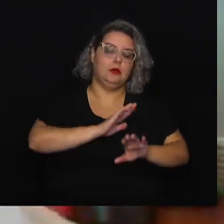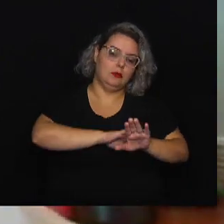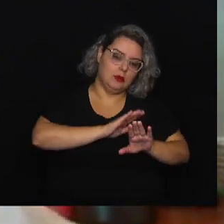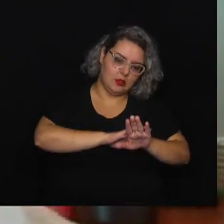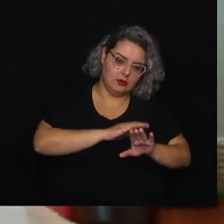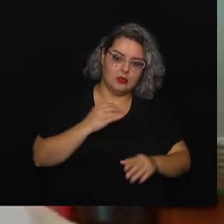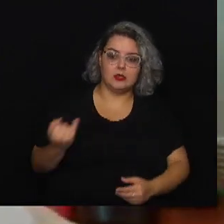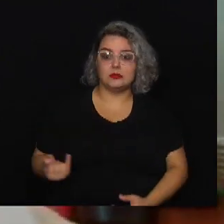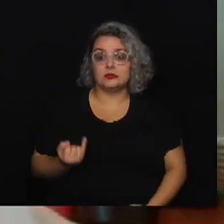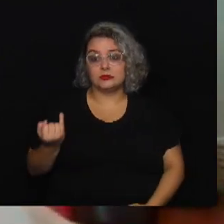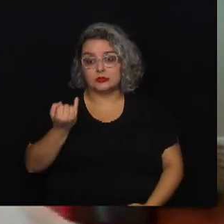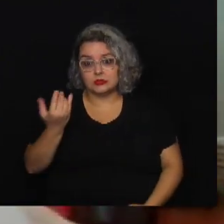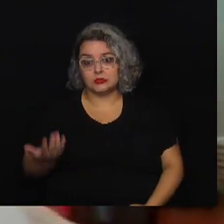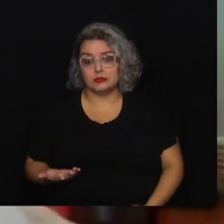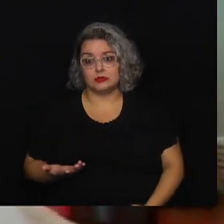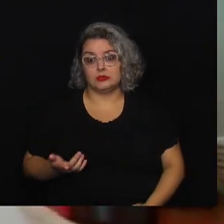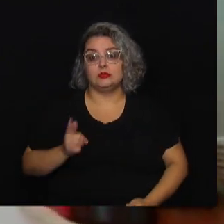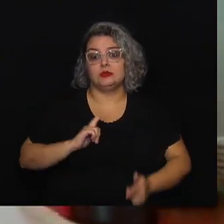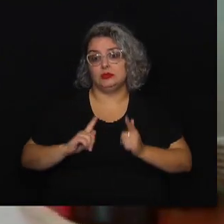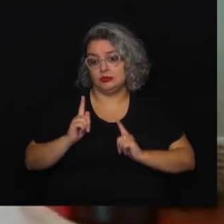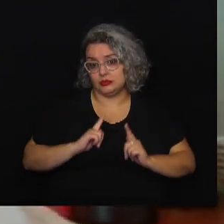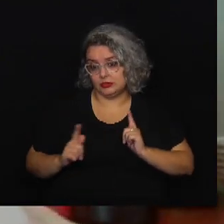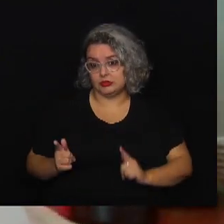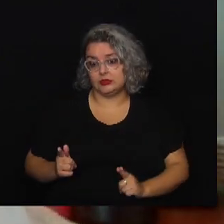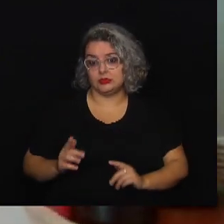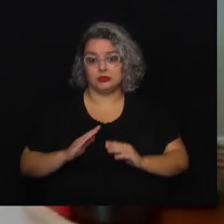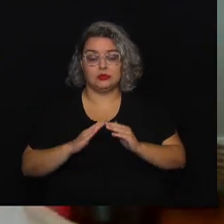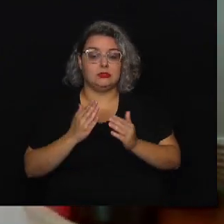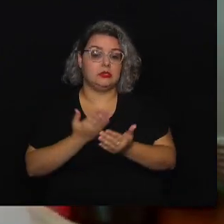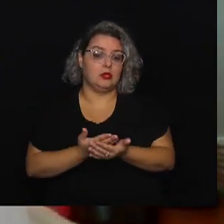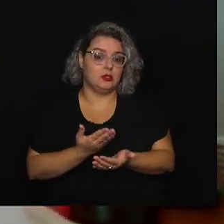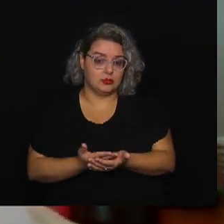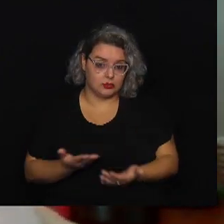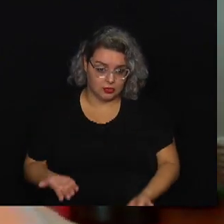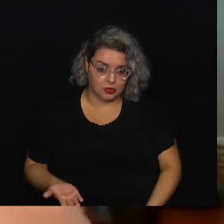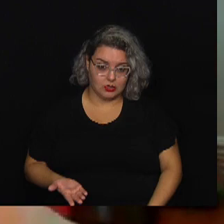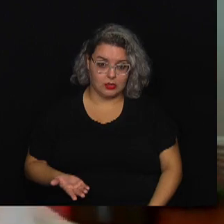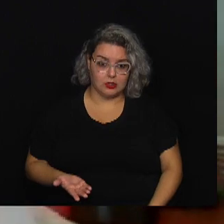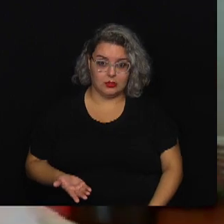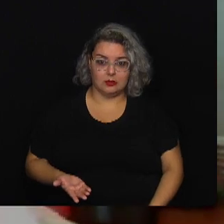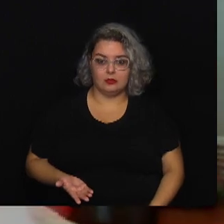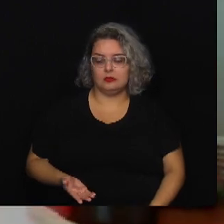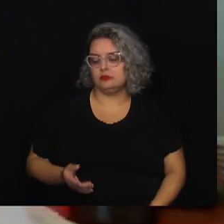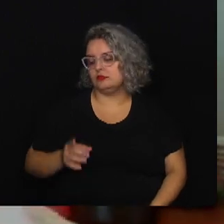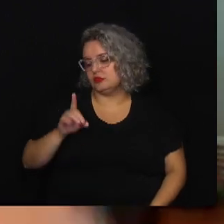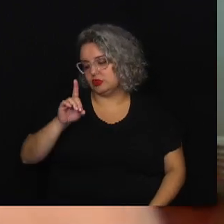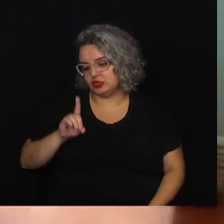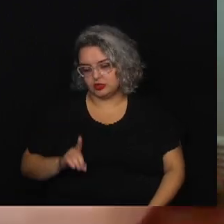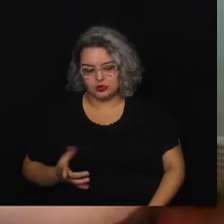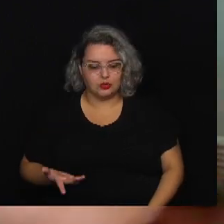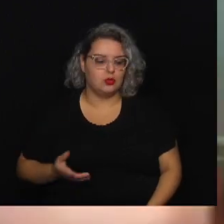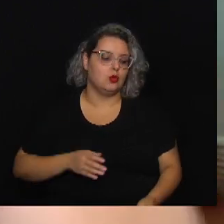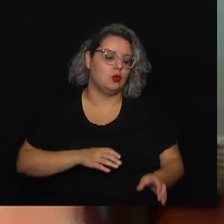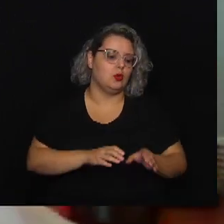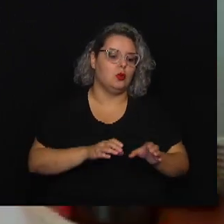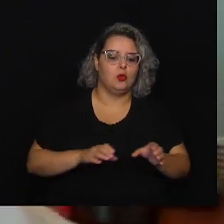muito importante dos gestores da escola, né? Para que diretor,